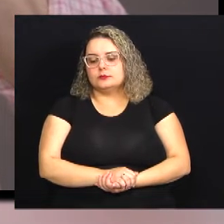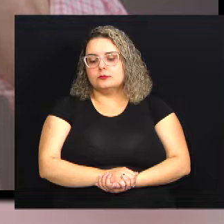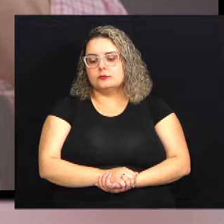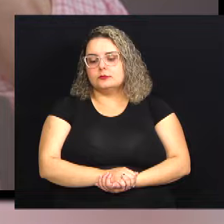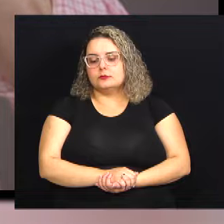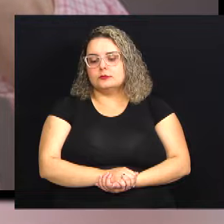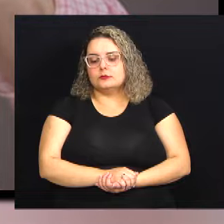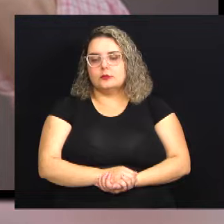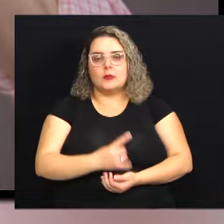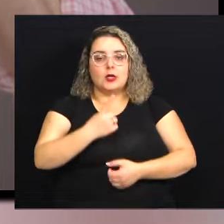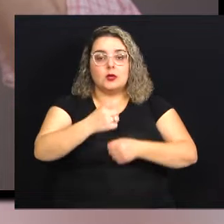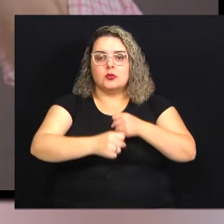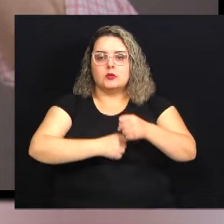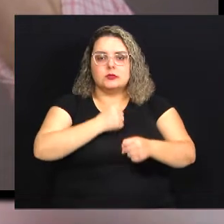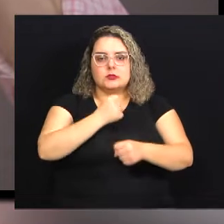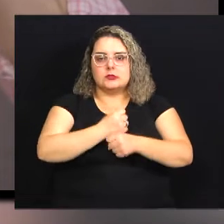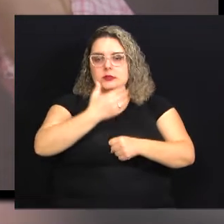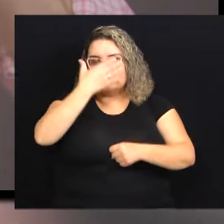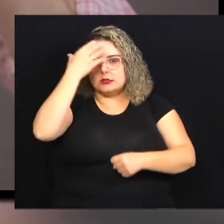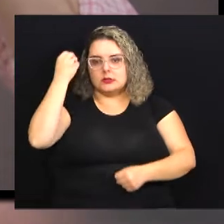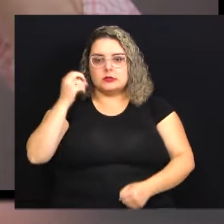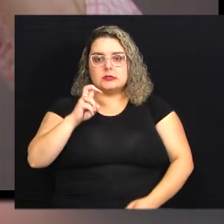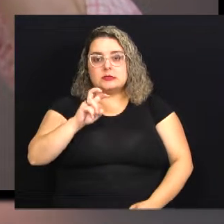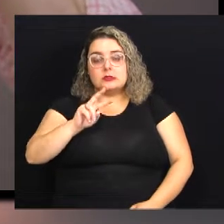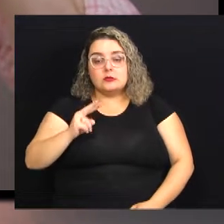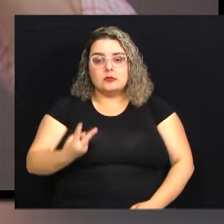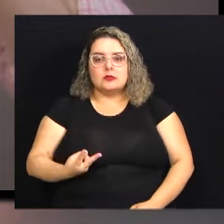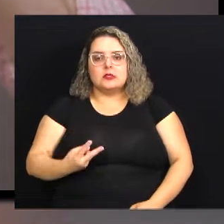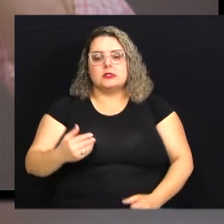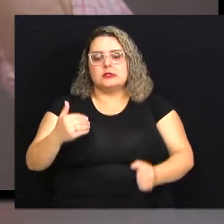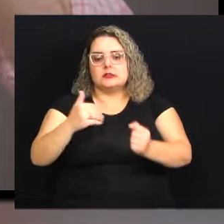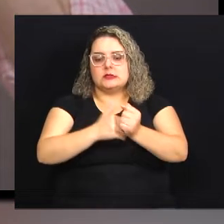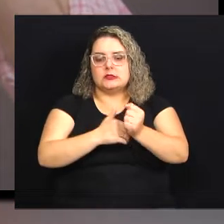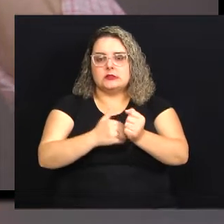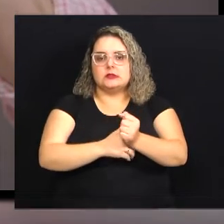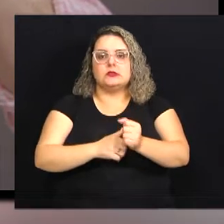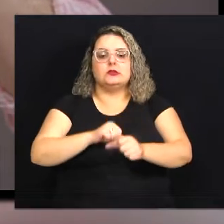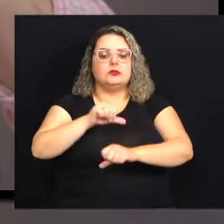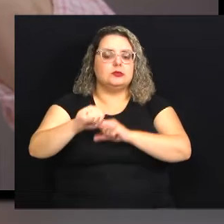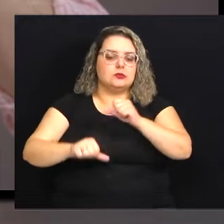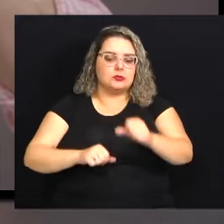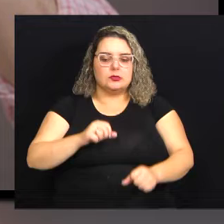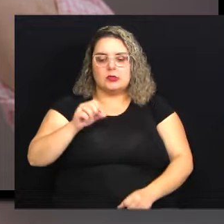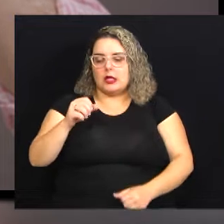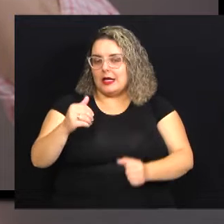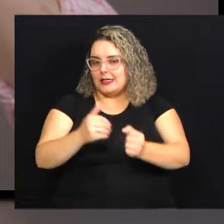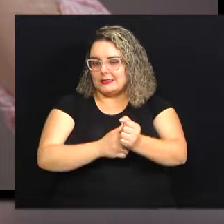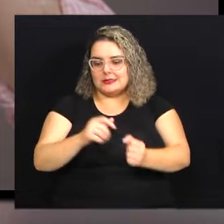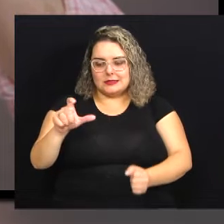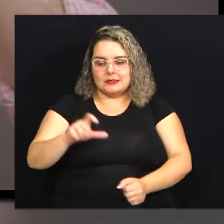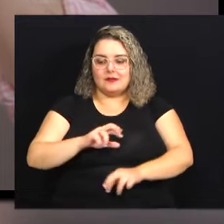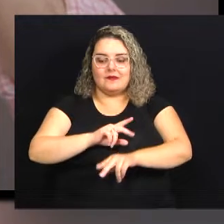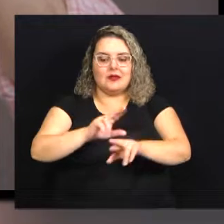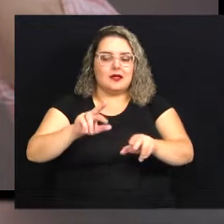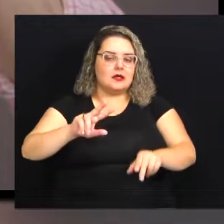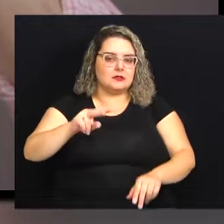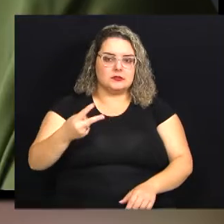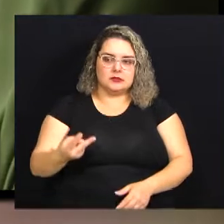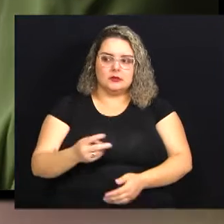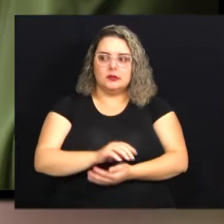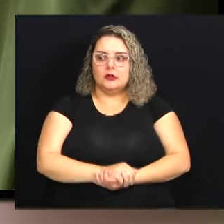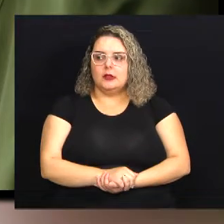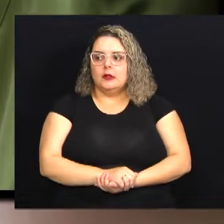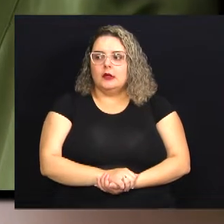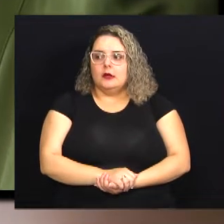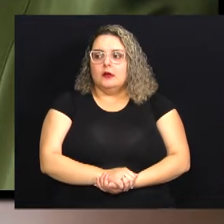num ano já esqueceu 5 vezes a senha, já precisou trocar a senha do cartão inúmeras vezes,